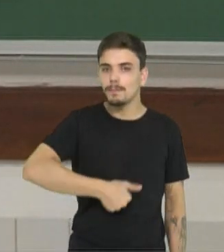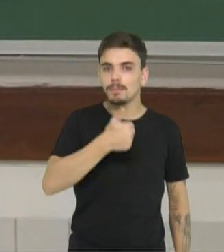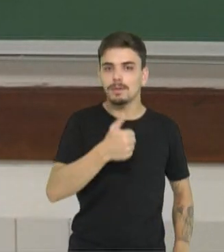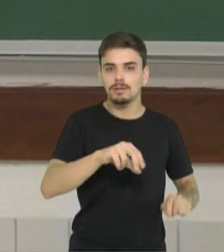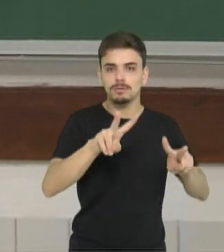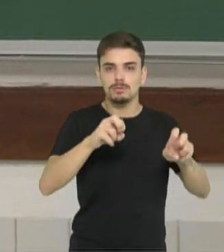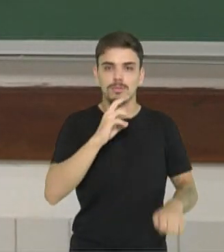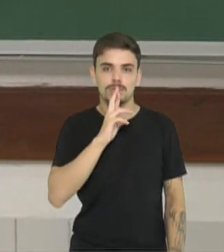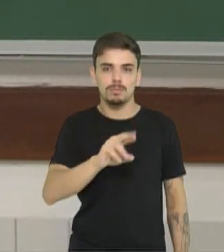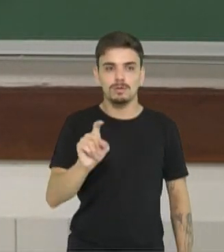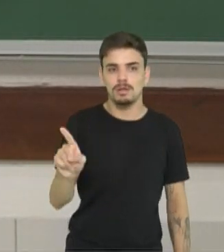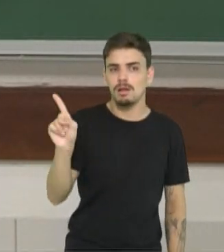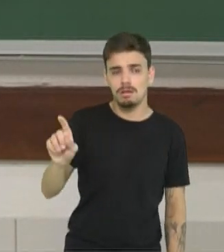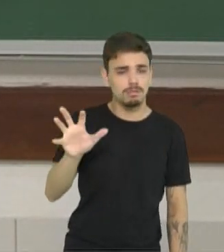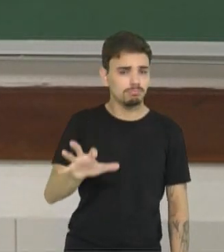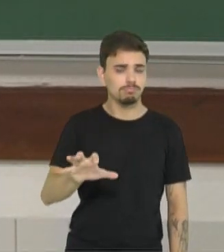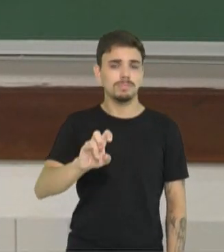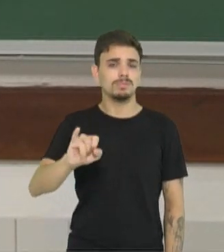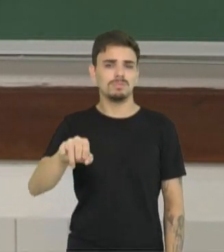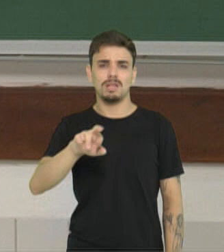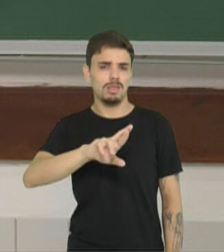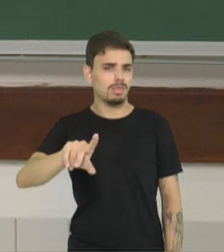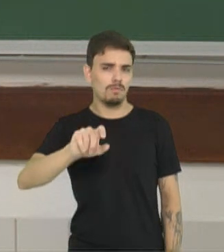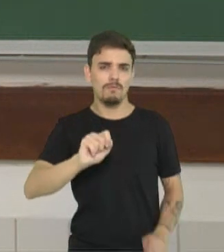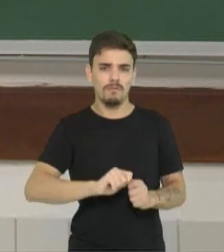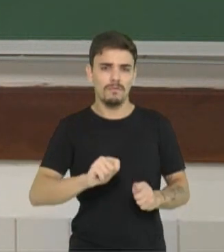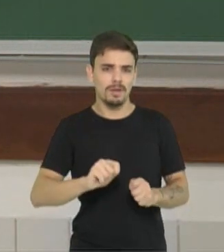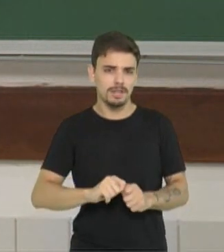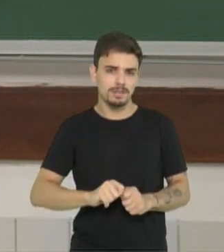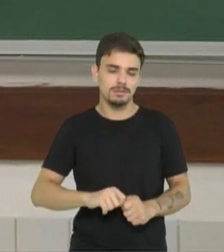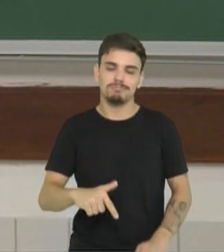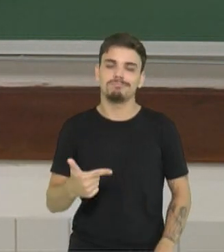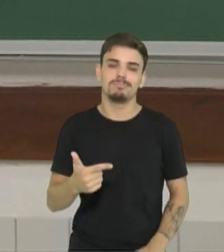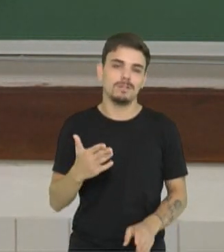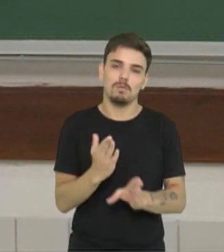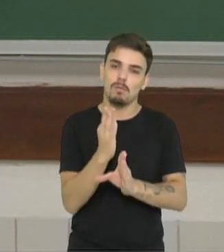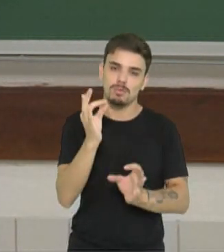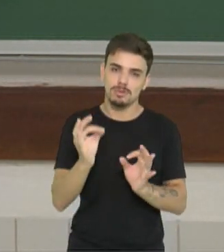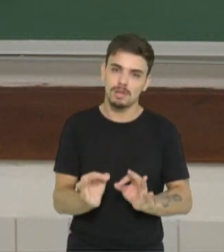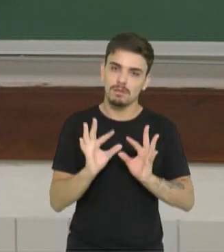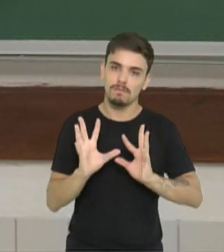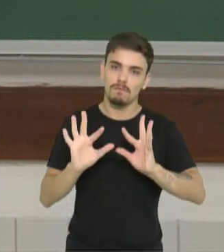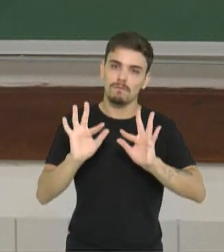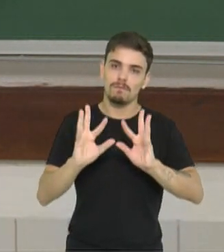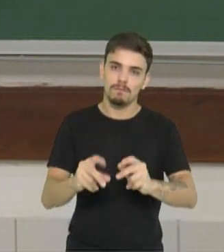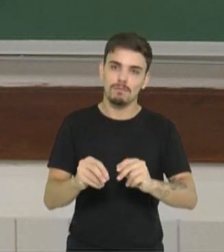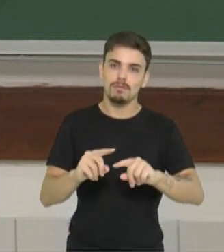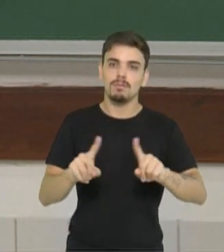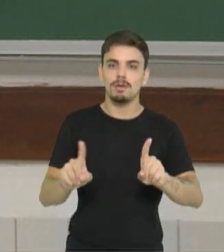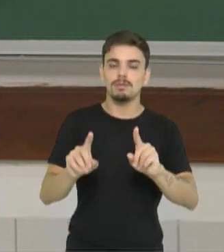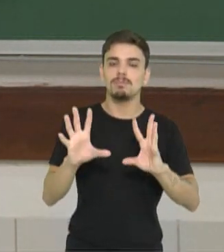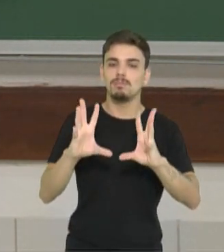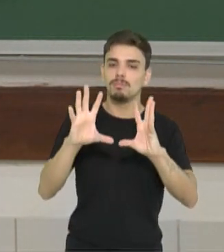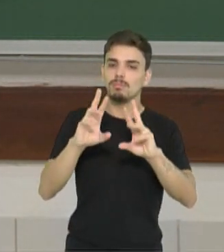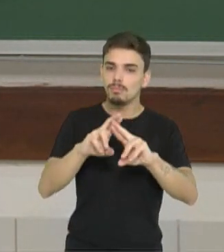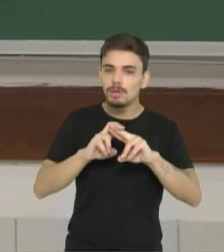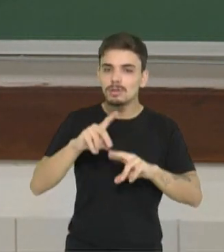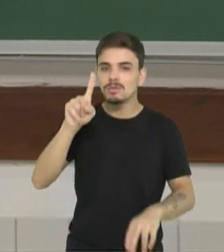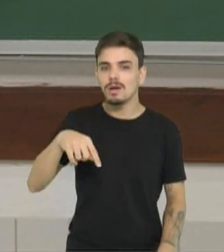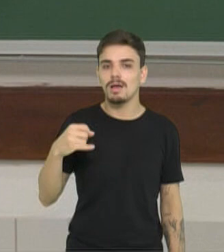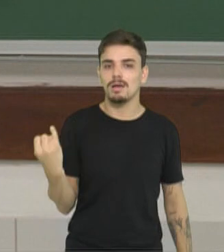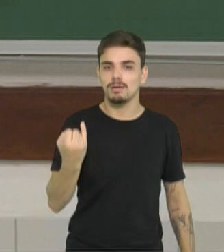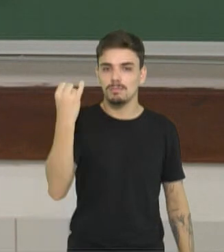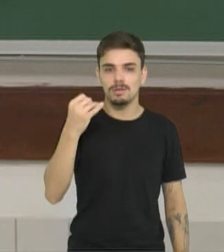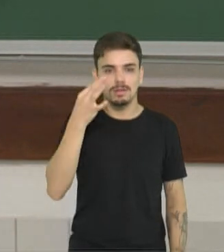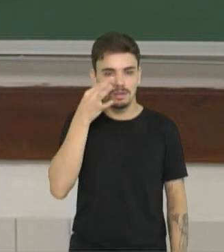dessa questão era essa. Se você não fez isso, não tem como acertar o restante, tá? Então, é bem importante se atentar a